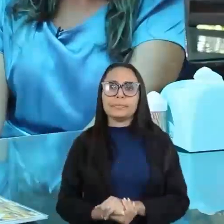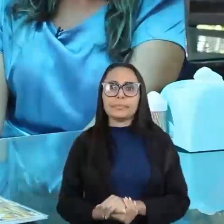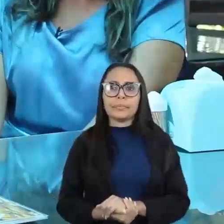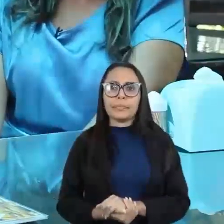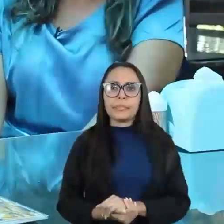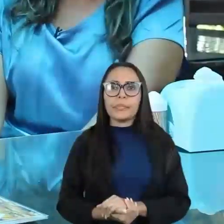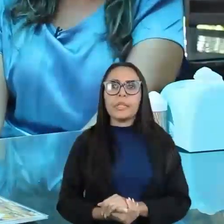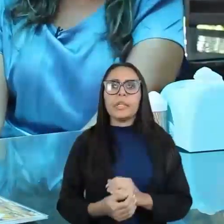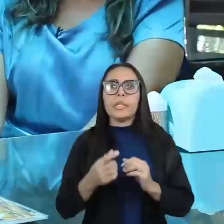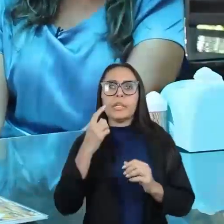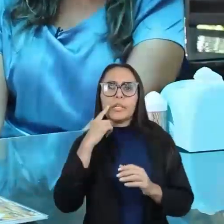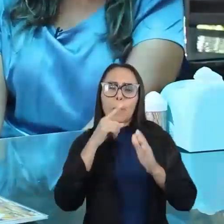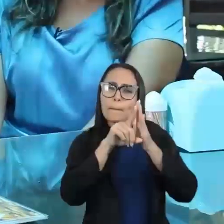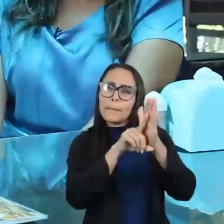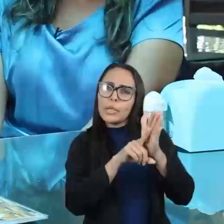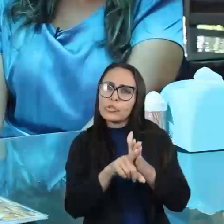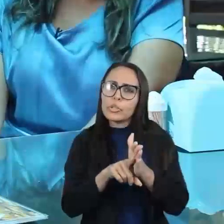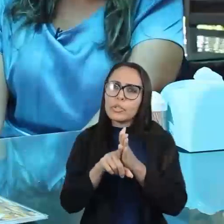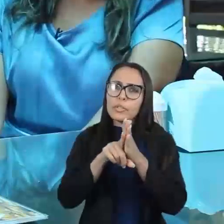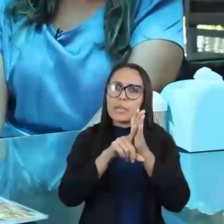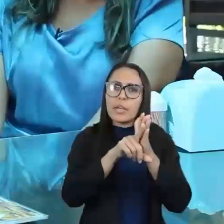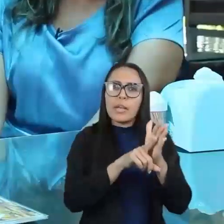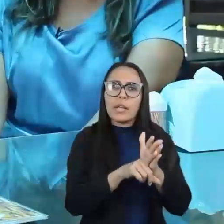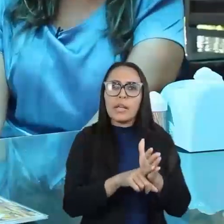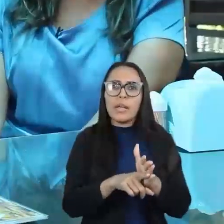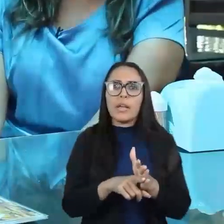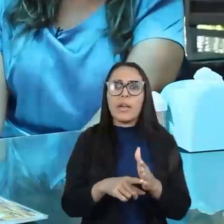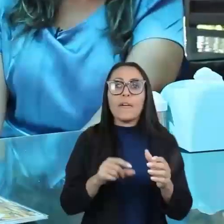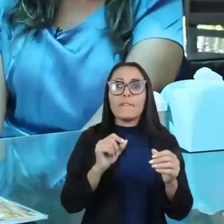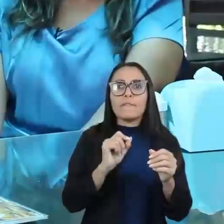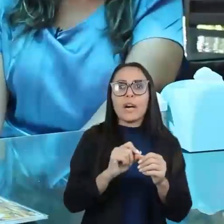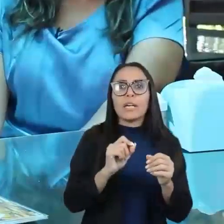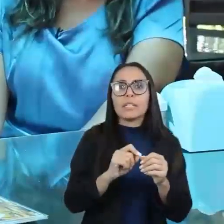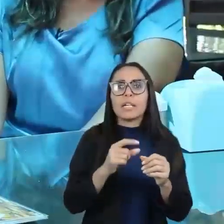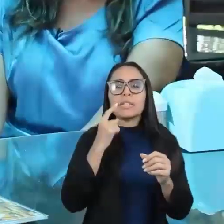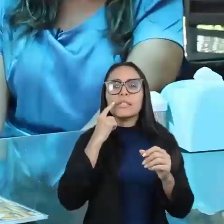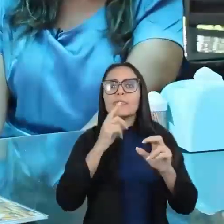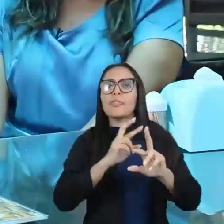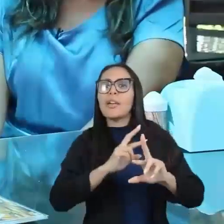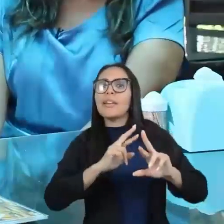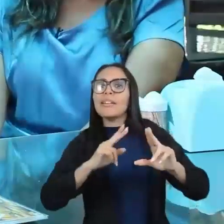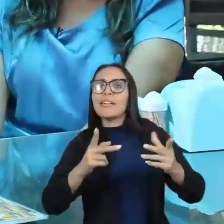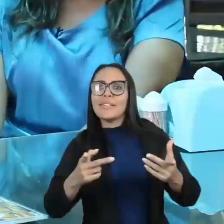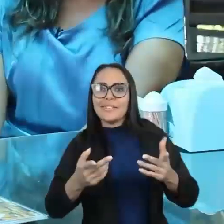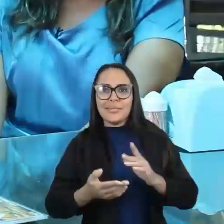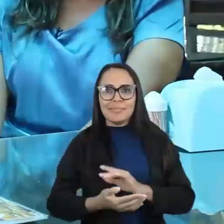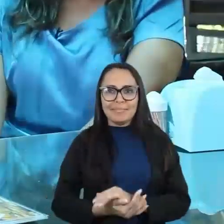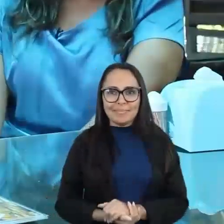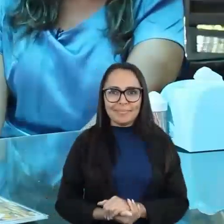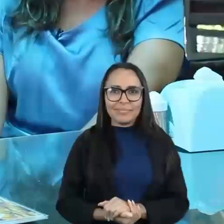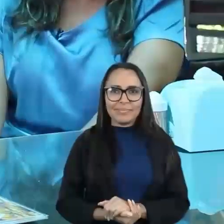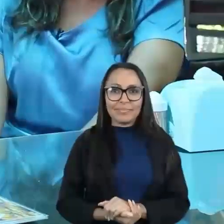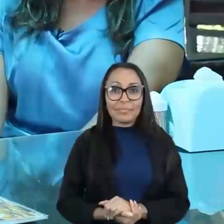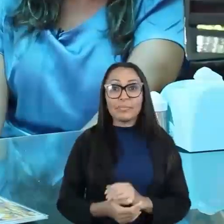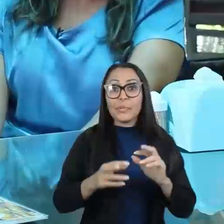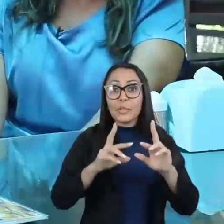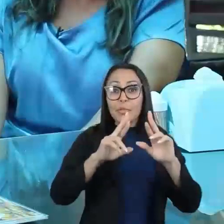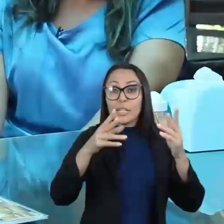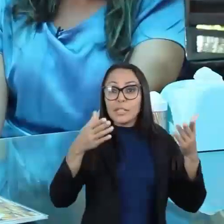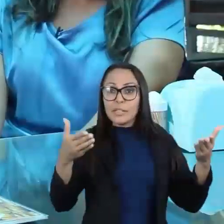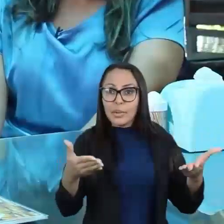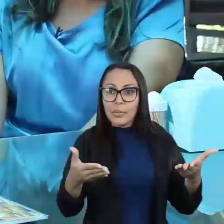Estudem elas, façam o que ninguém vai fazer, façam o que ninguém faz, façam diferente. O diferencial